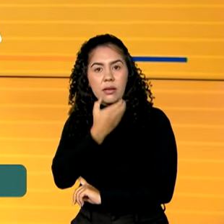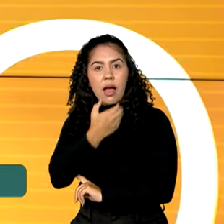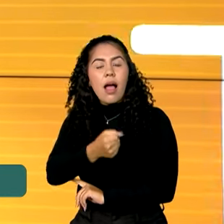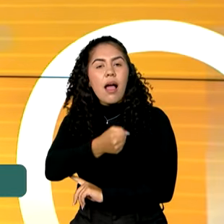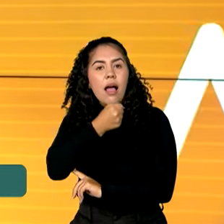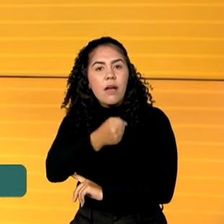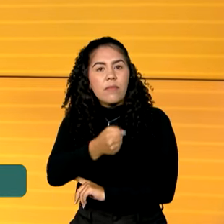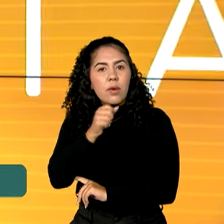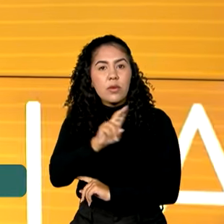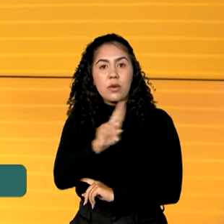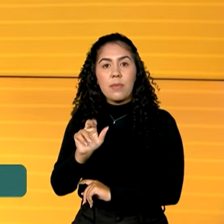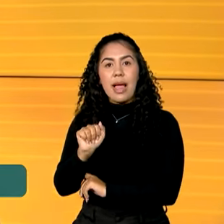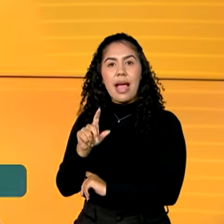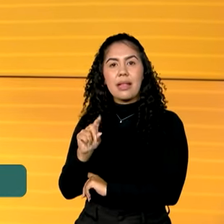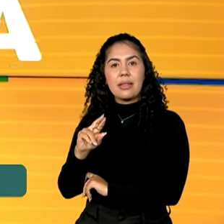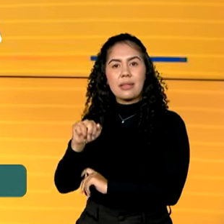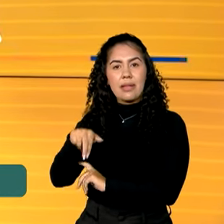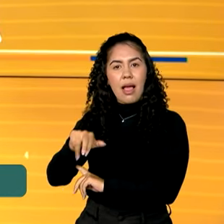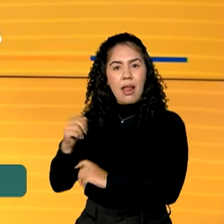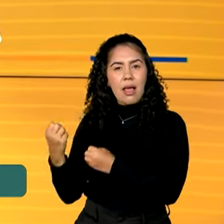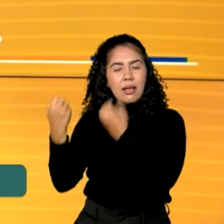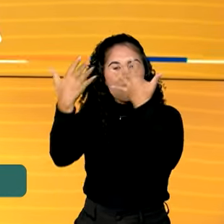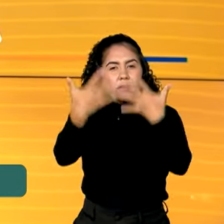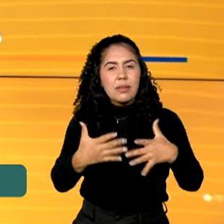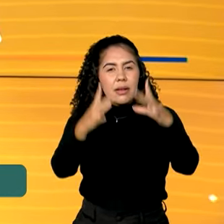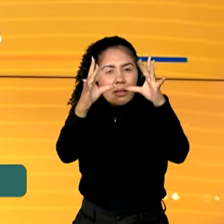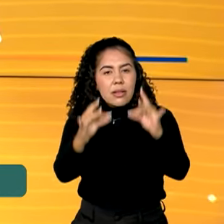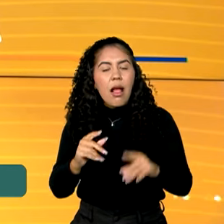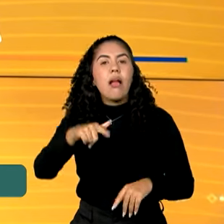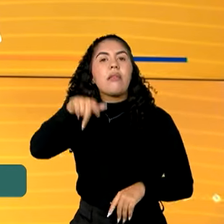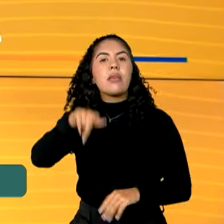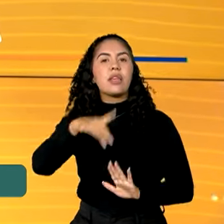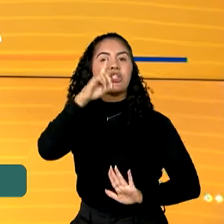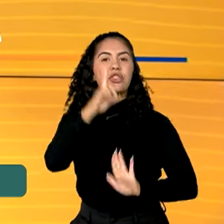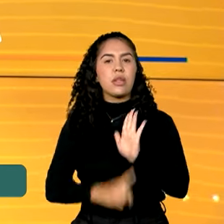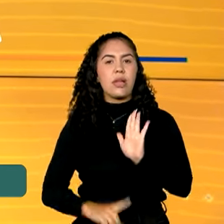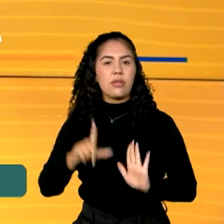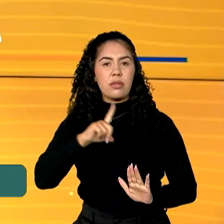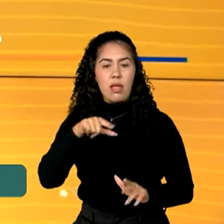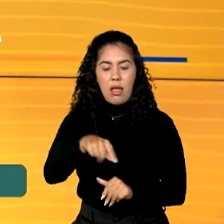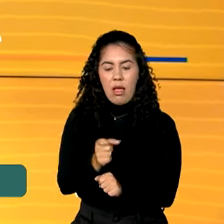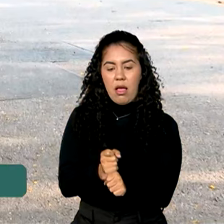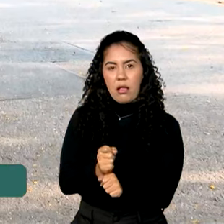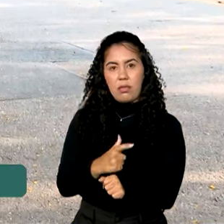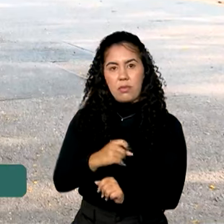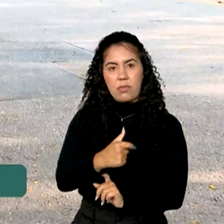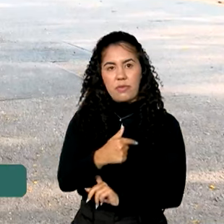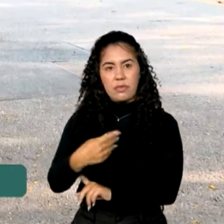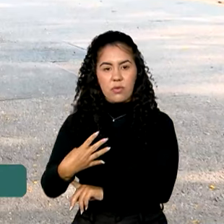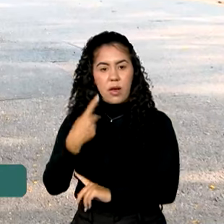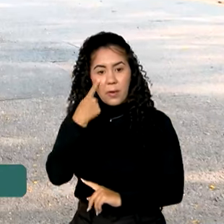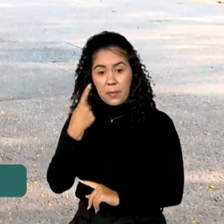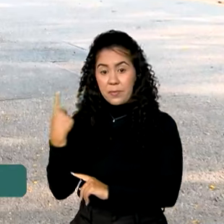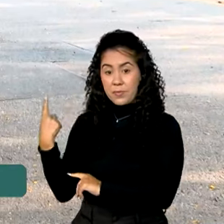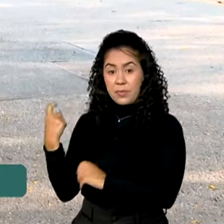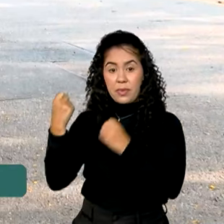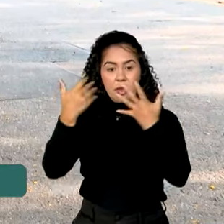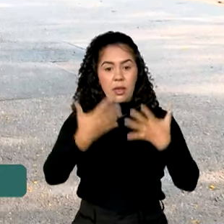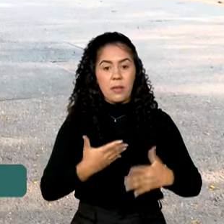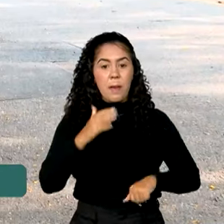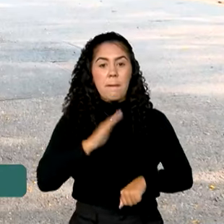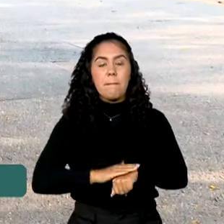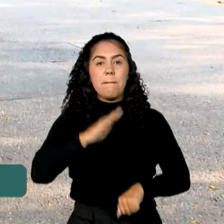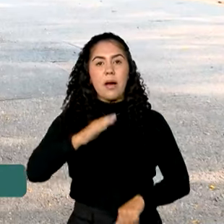repórter Adriane Natali explica quem tem direito ao abono salarial em 2024. Mais de